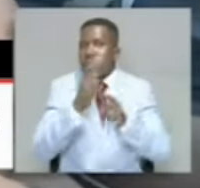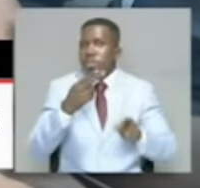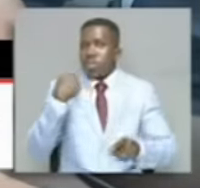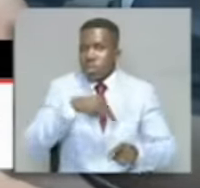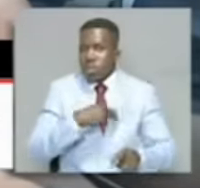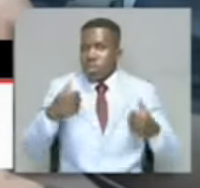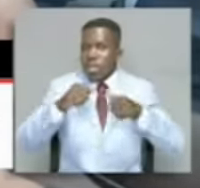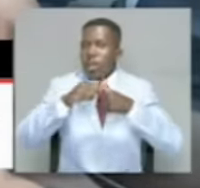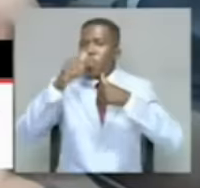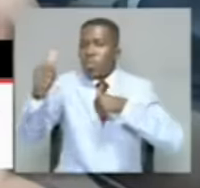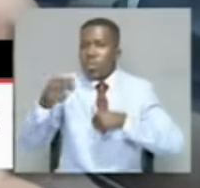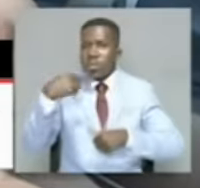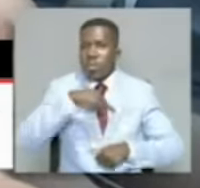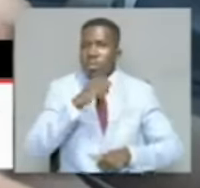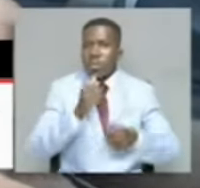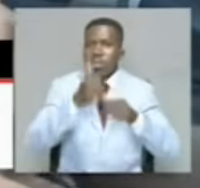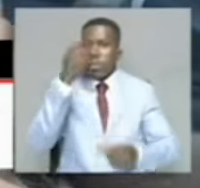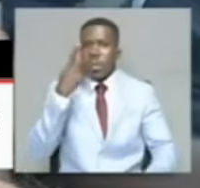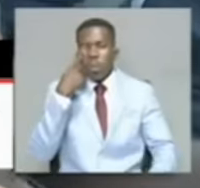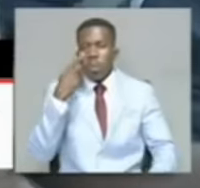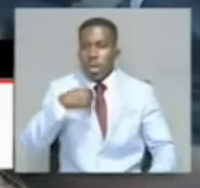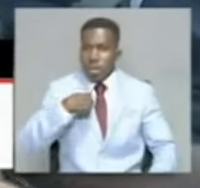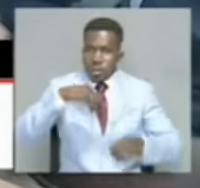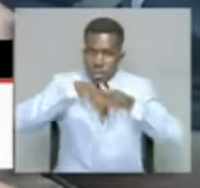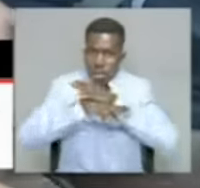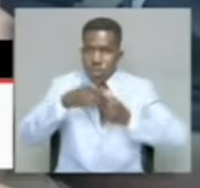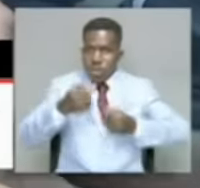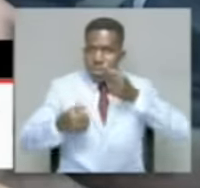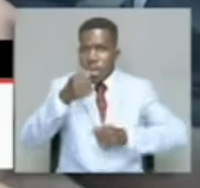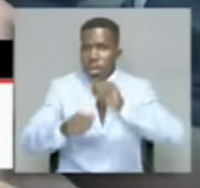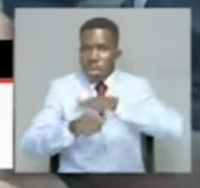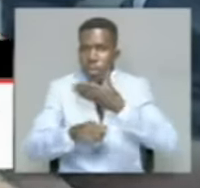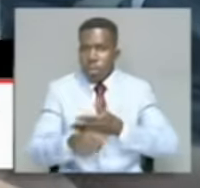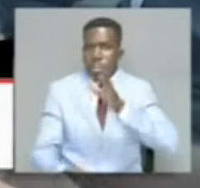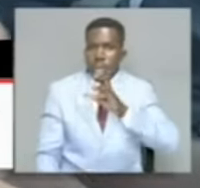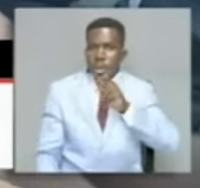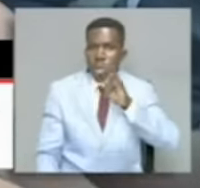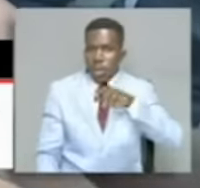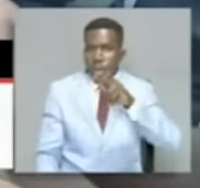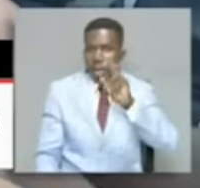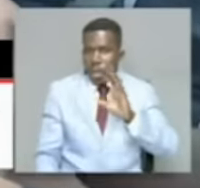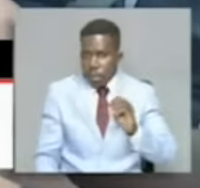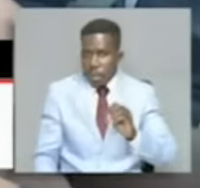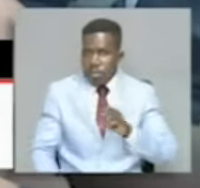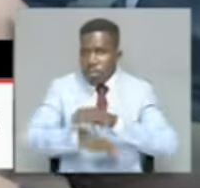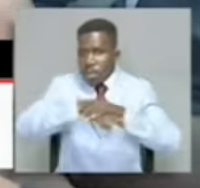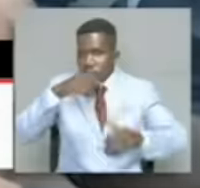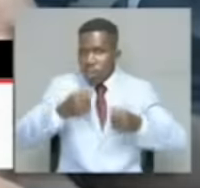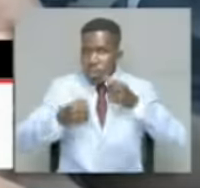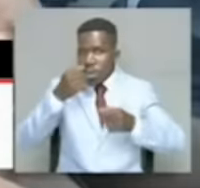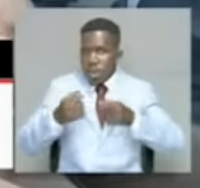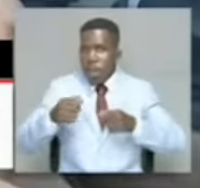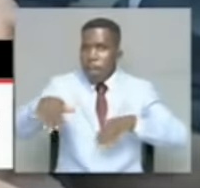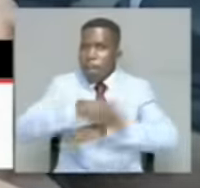uma distância, não dava para ver, eu estava dentro do carro. Lá o Camaro ainda desceu do carro, passou mais